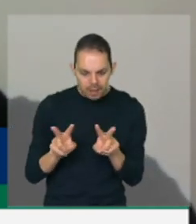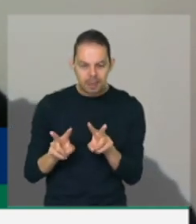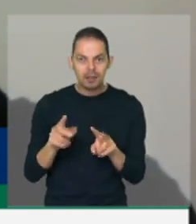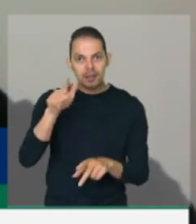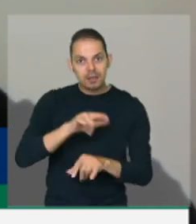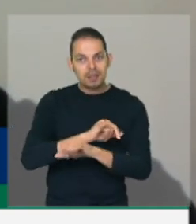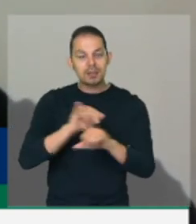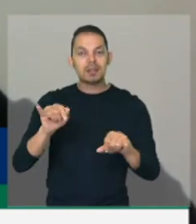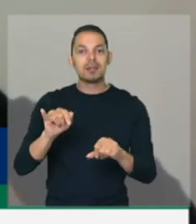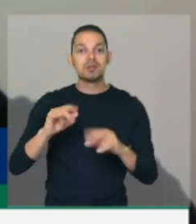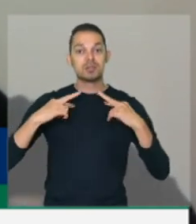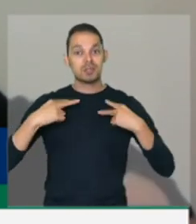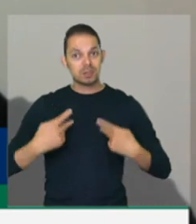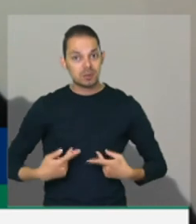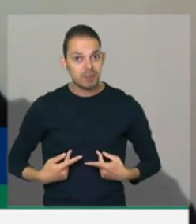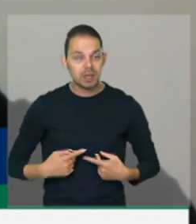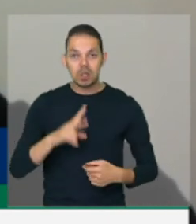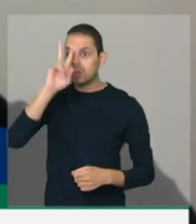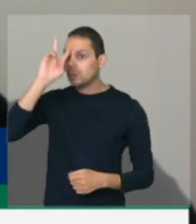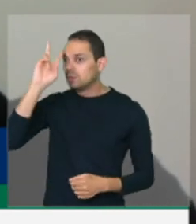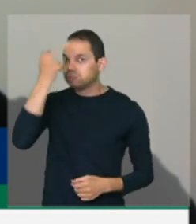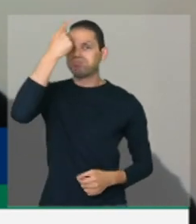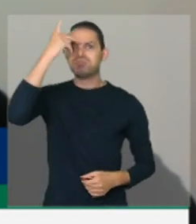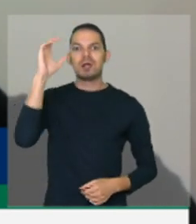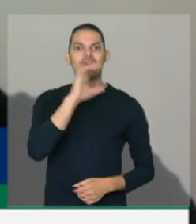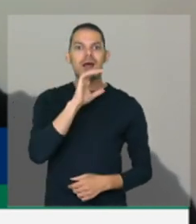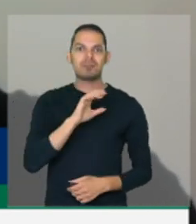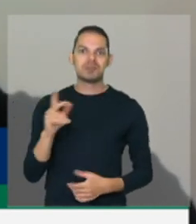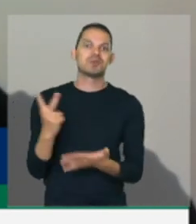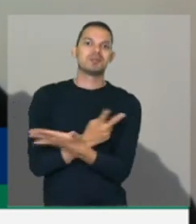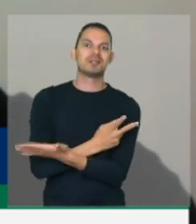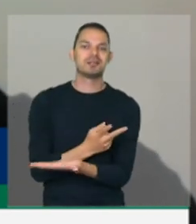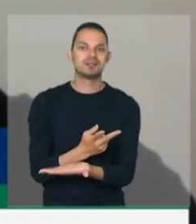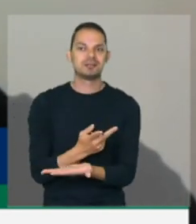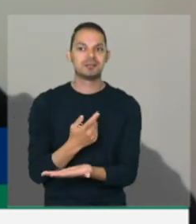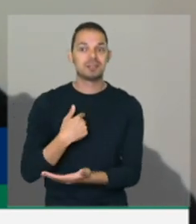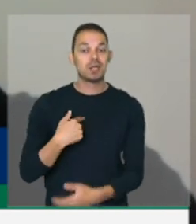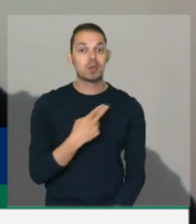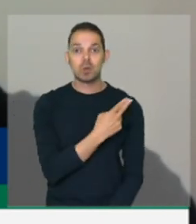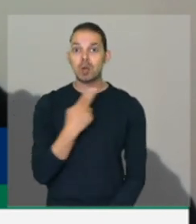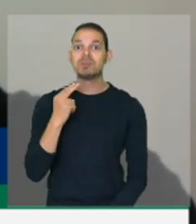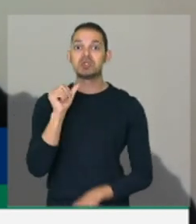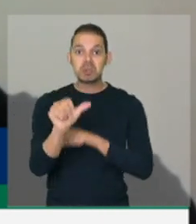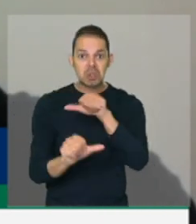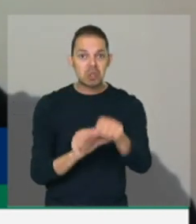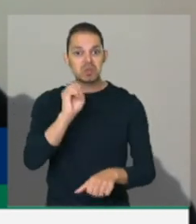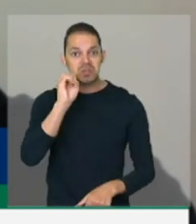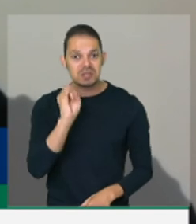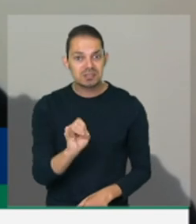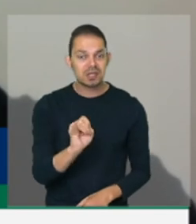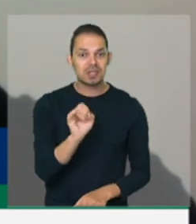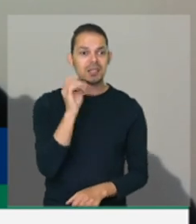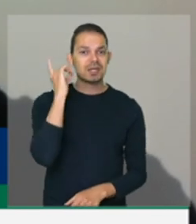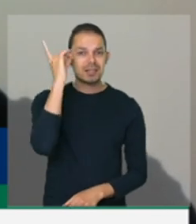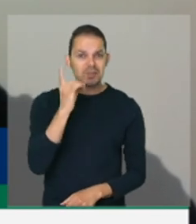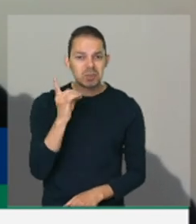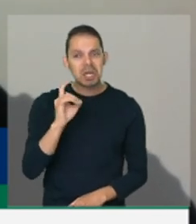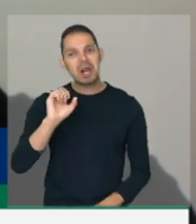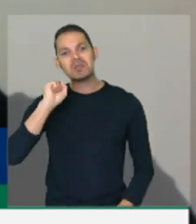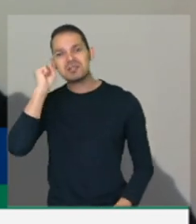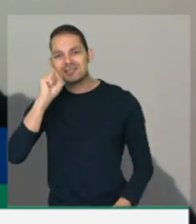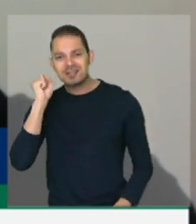vai de 0 a 100 muito rapidamente. E eu troco de nome se nenhum deputado ou senador